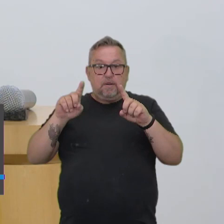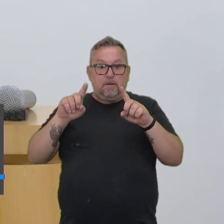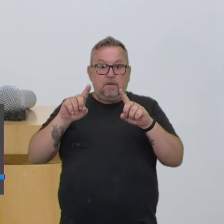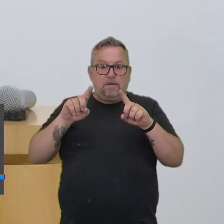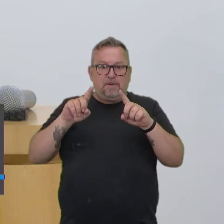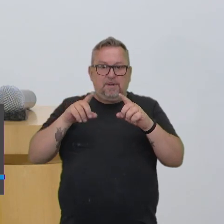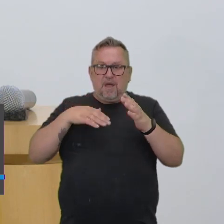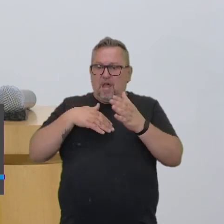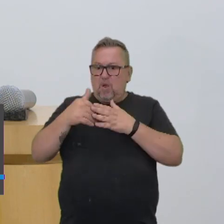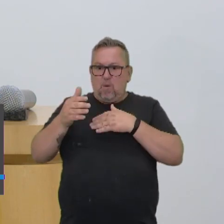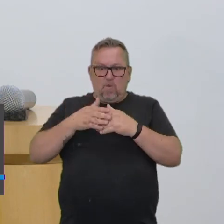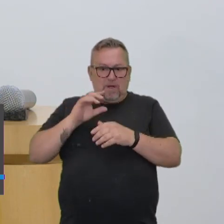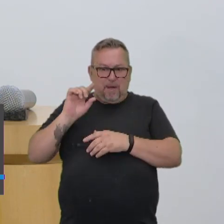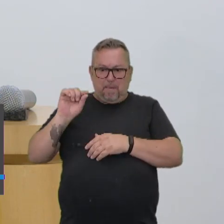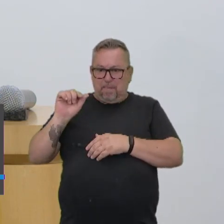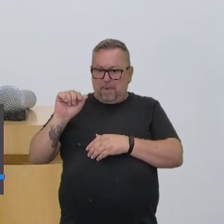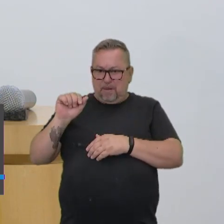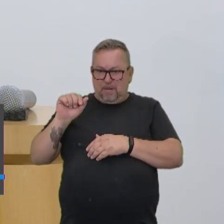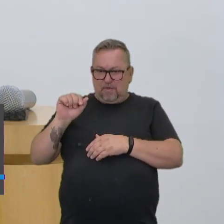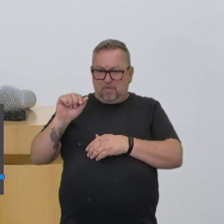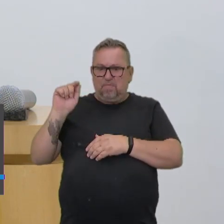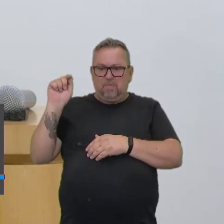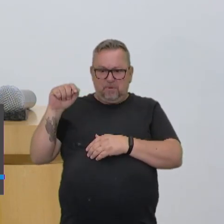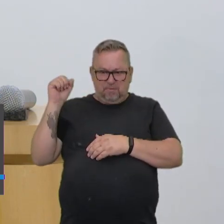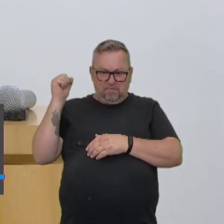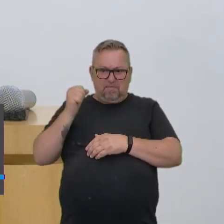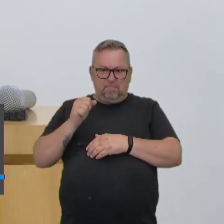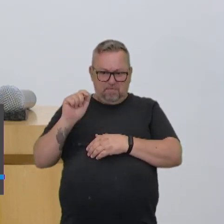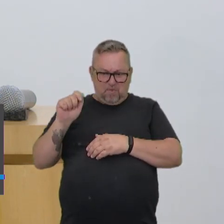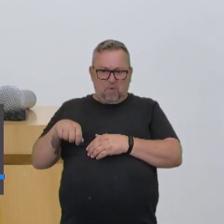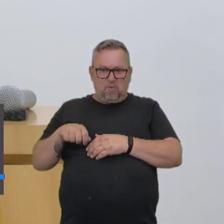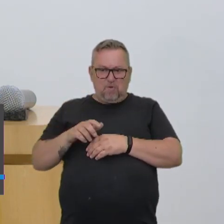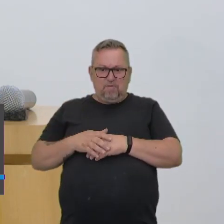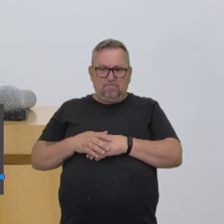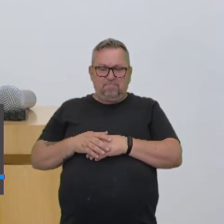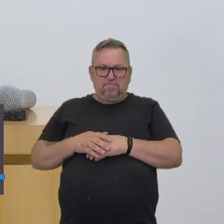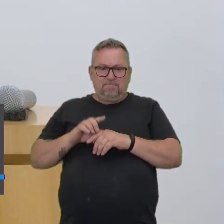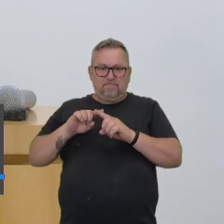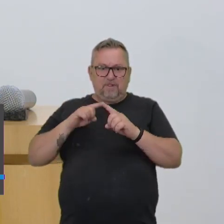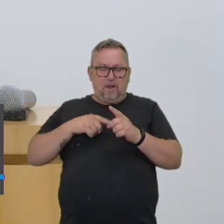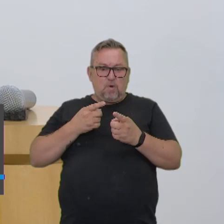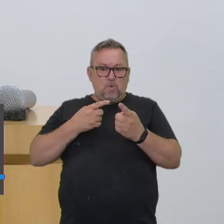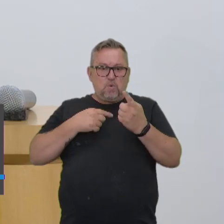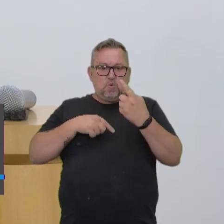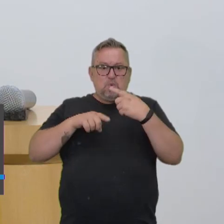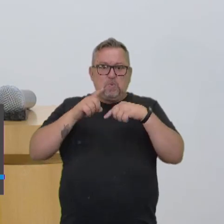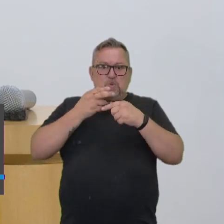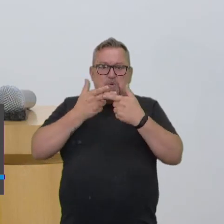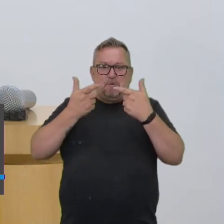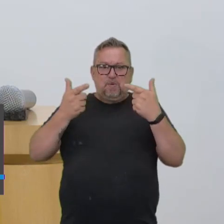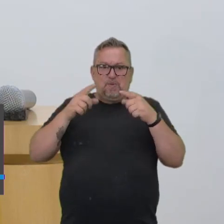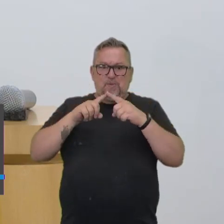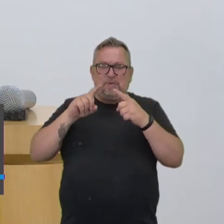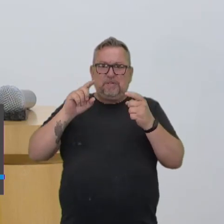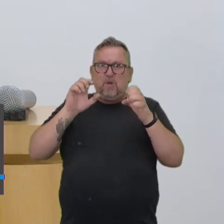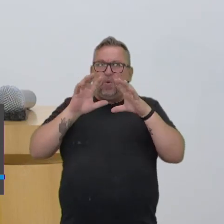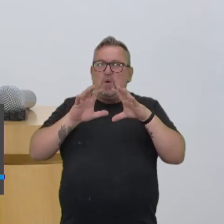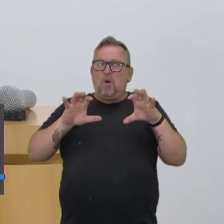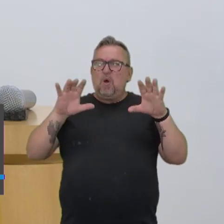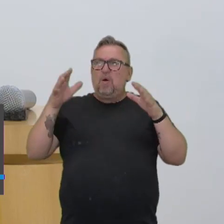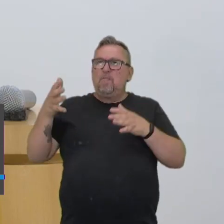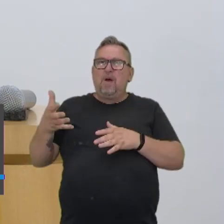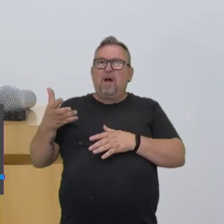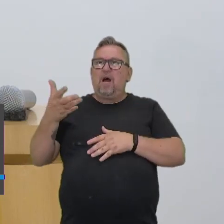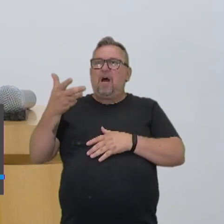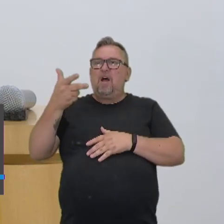o que e a quem custar? Será que o progresso ele é algo tão abstrato e